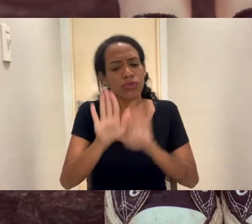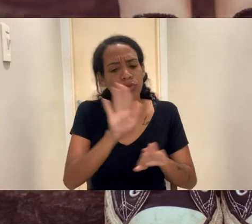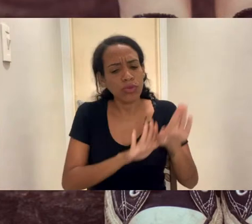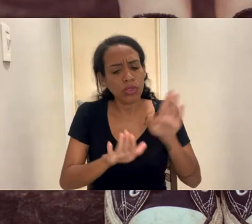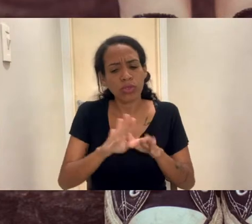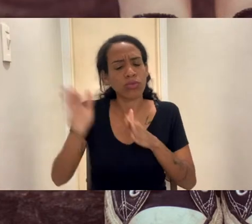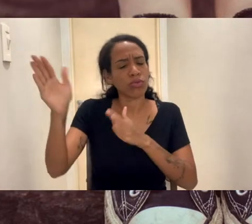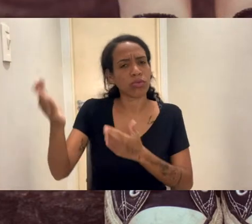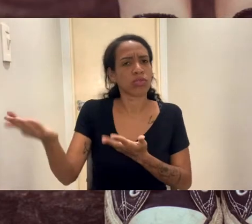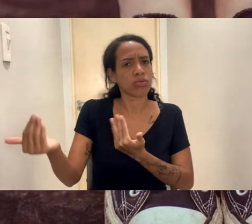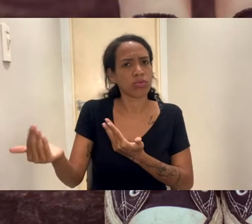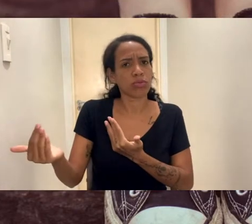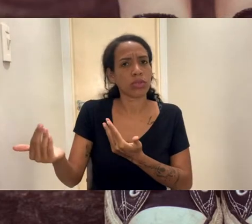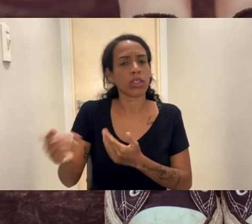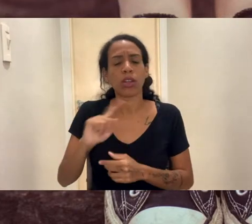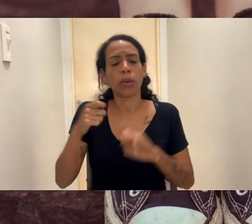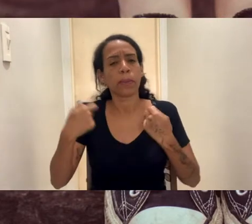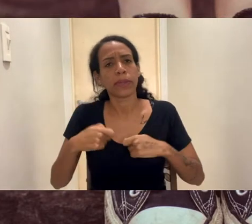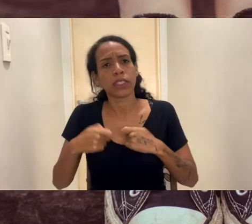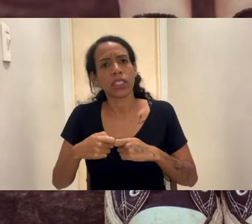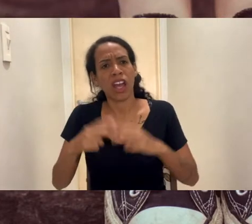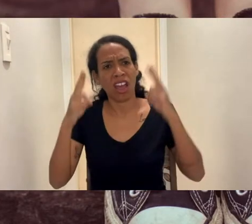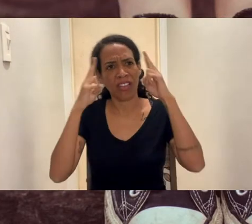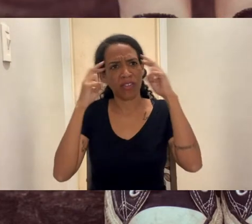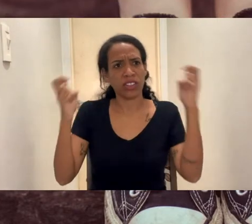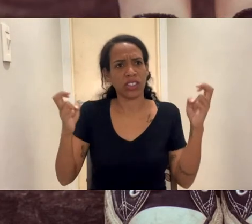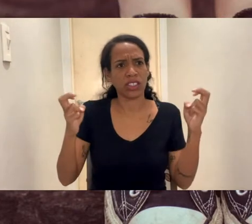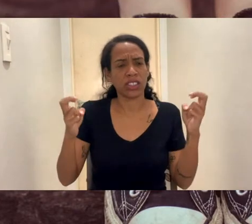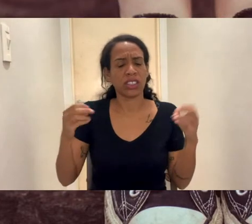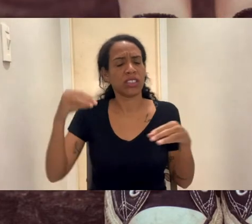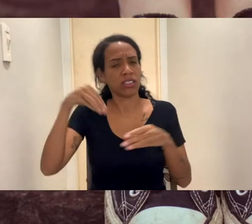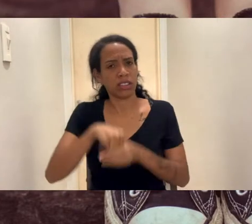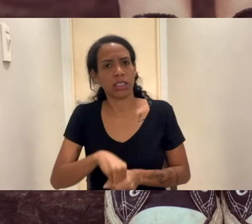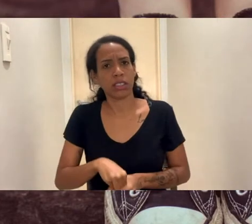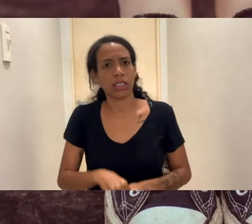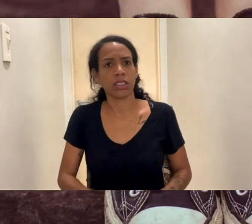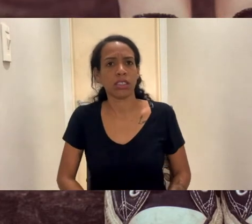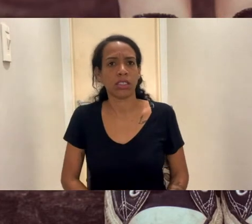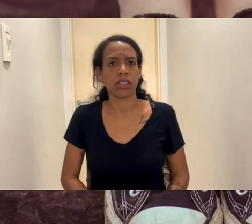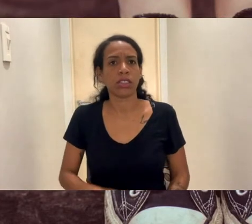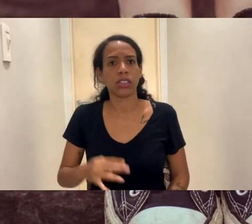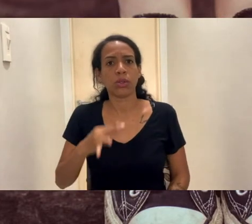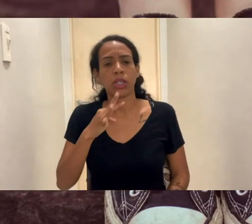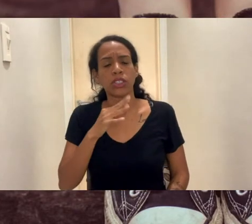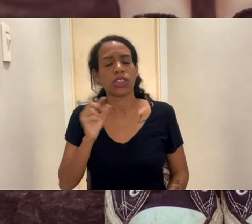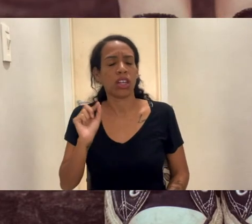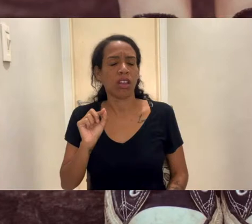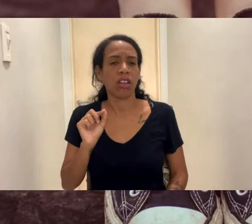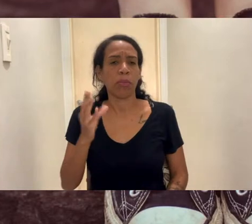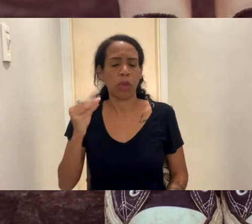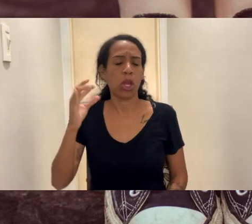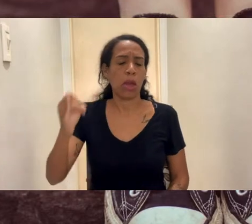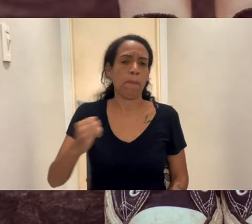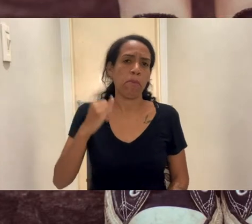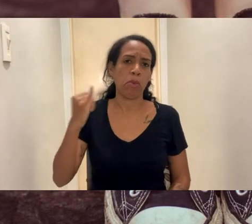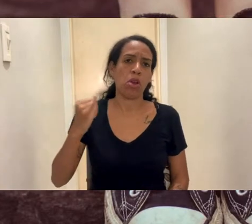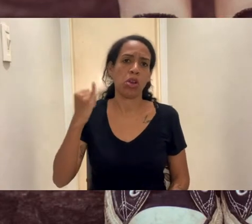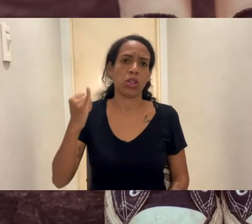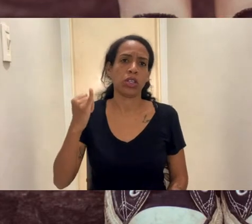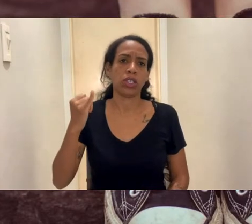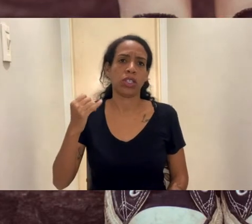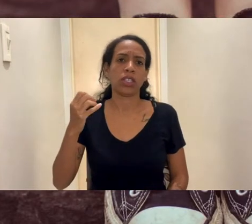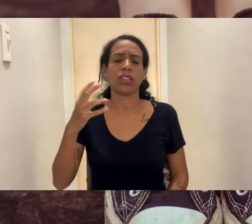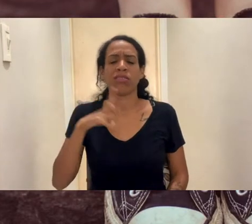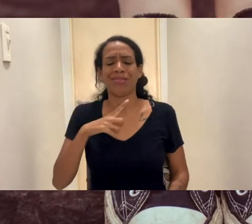a gente não precise chegar à violência institucional, né? Então, eu acho que é muito importante, a gente tem uma rixa